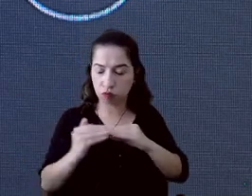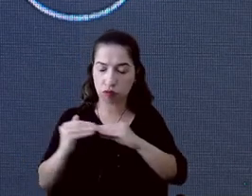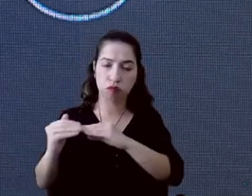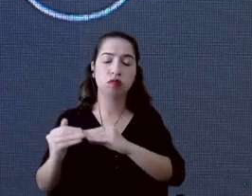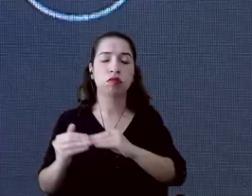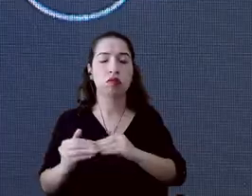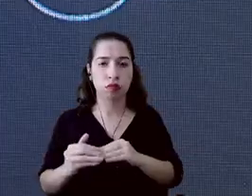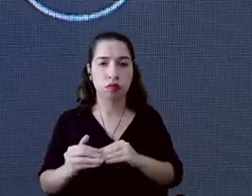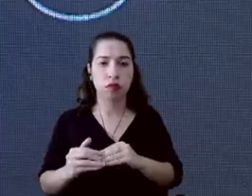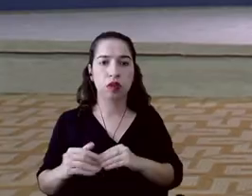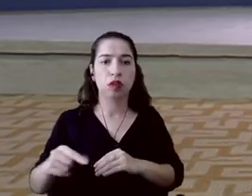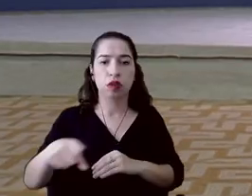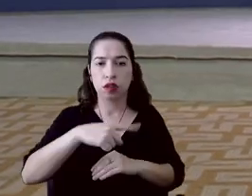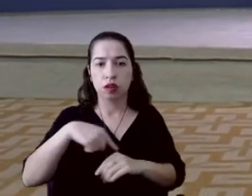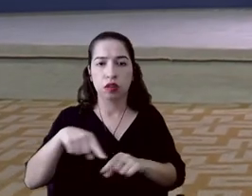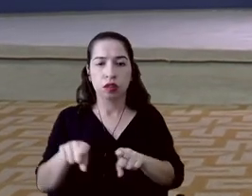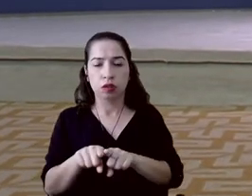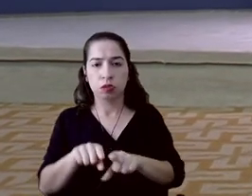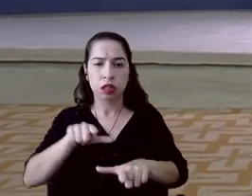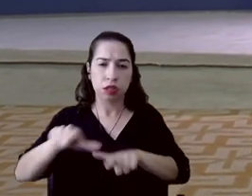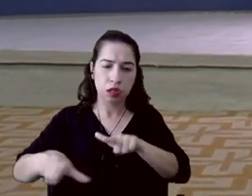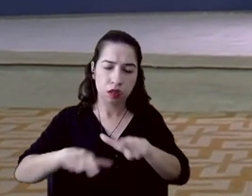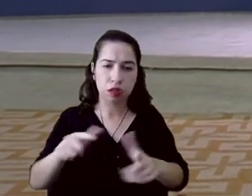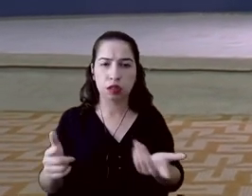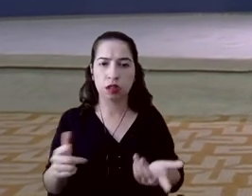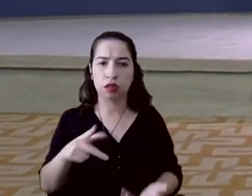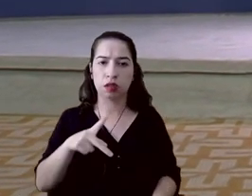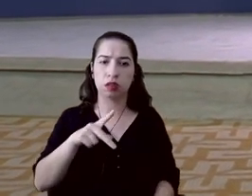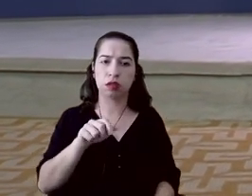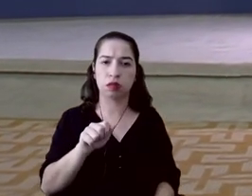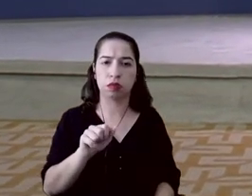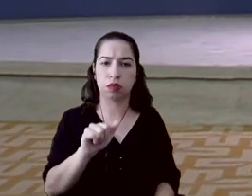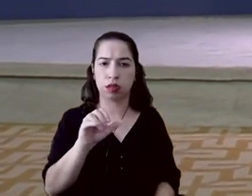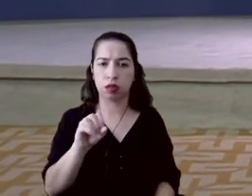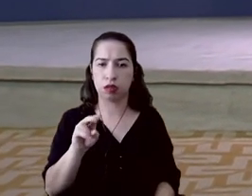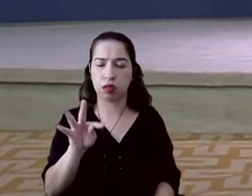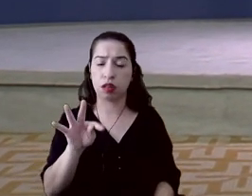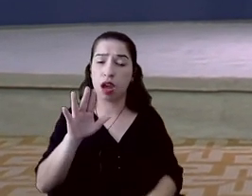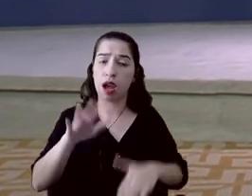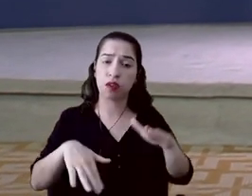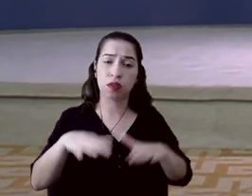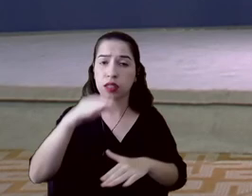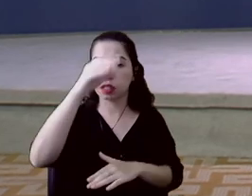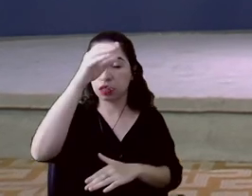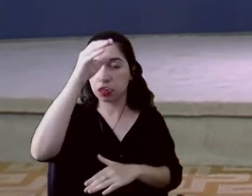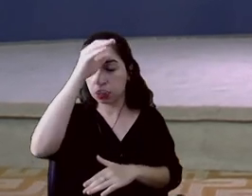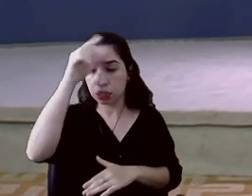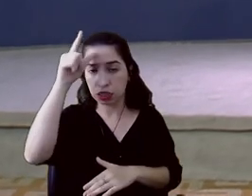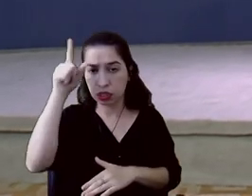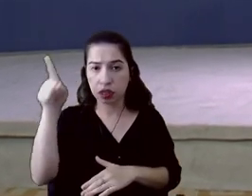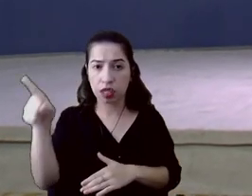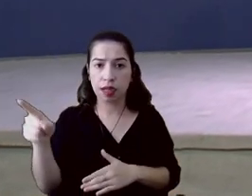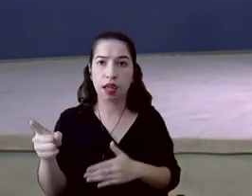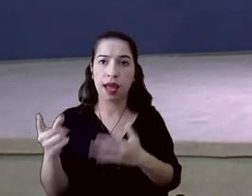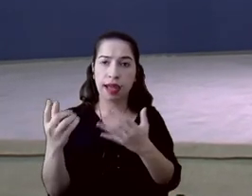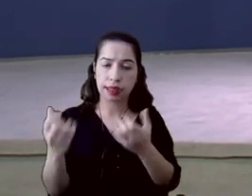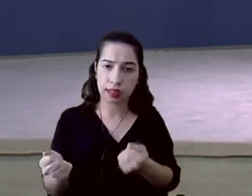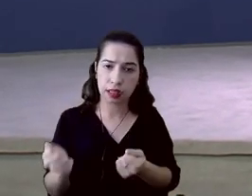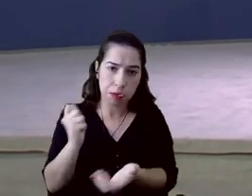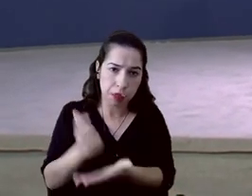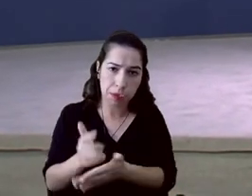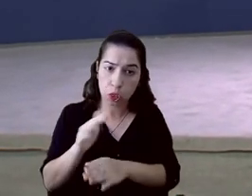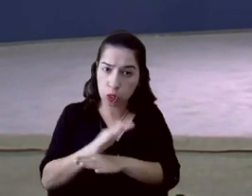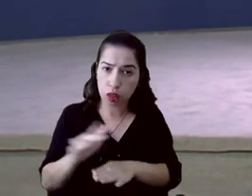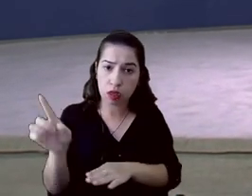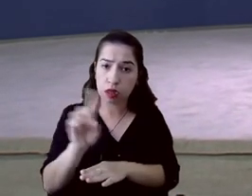parece bem quem payout então às vezes o cliente ele não tá querendo o mercha não tá querendo só aceitar os pagamentos ele quer também Pagar